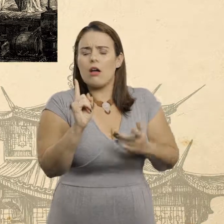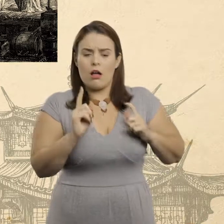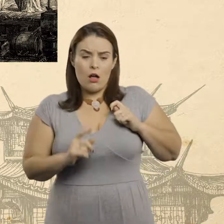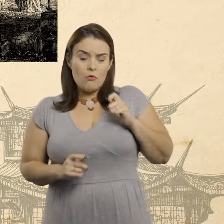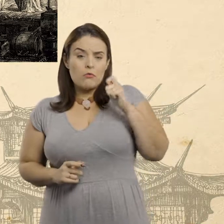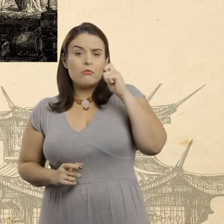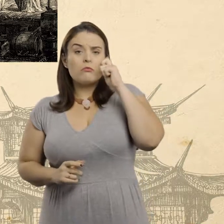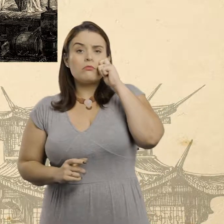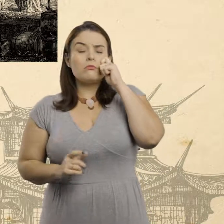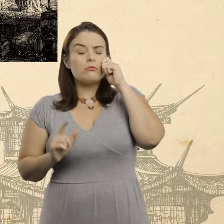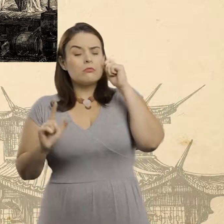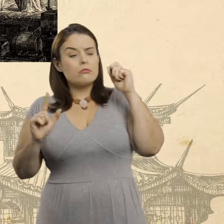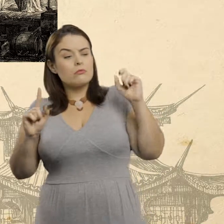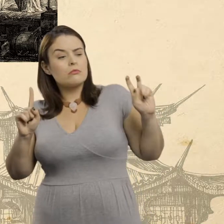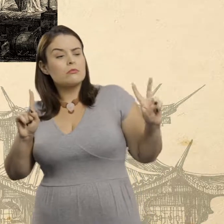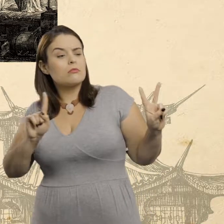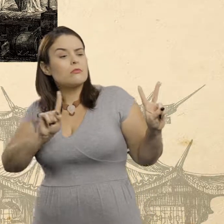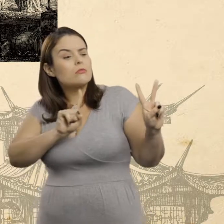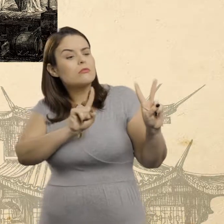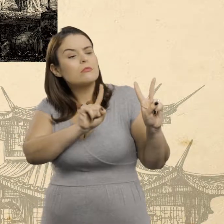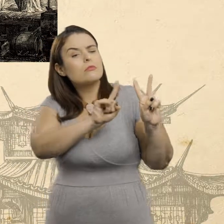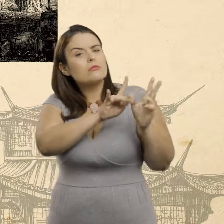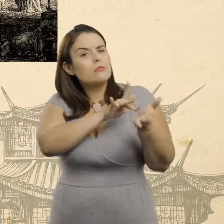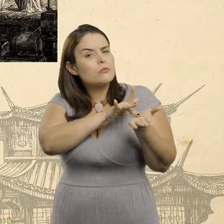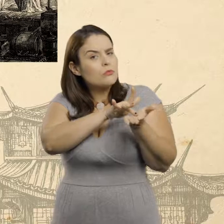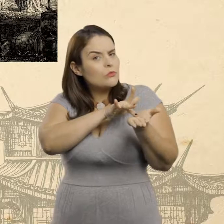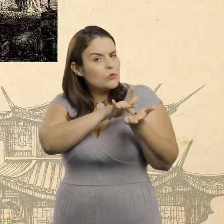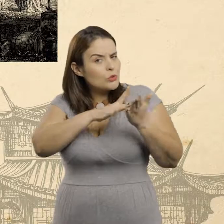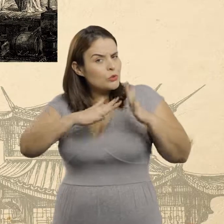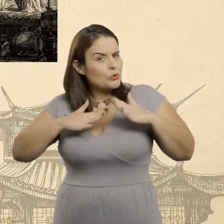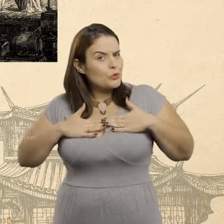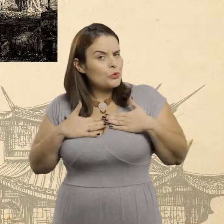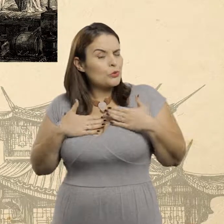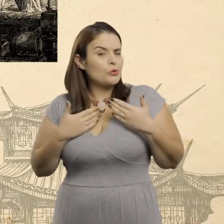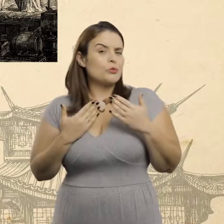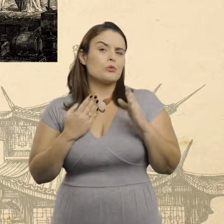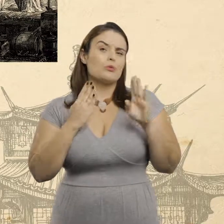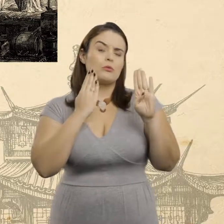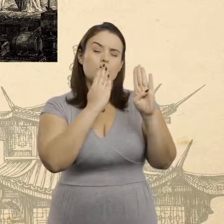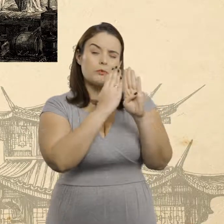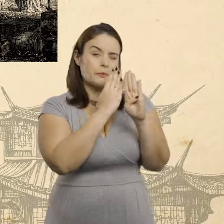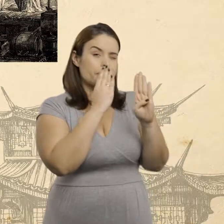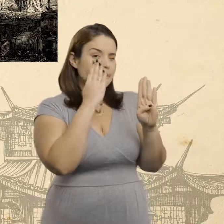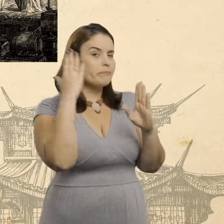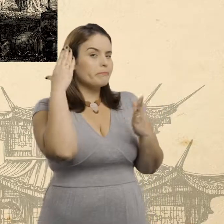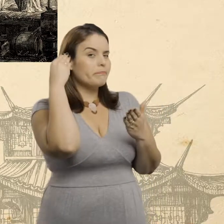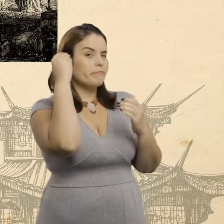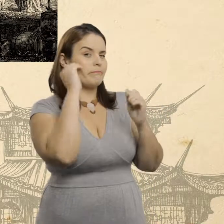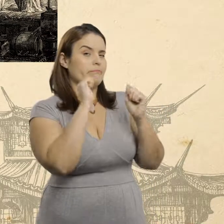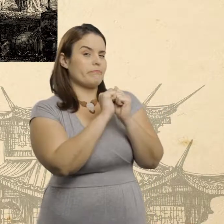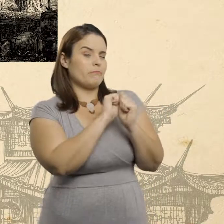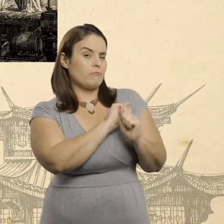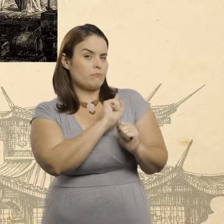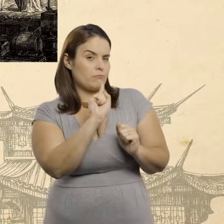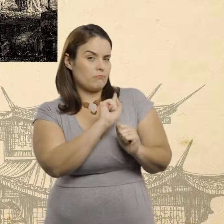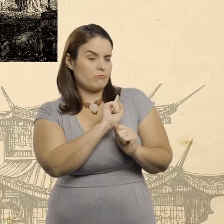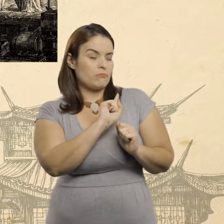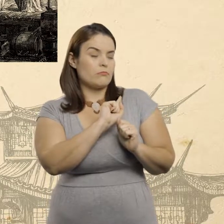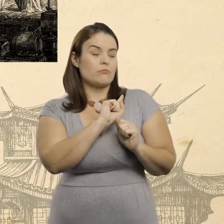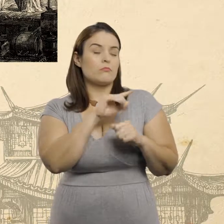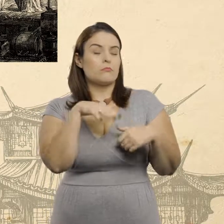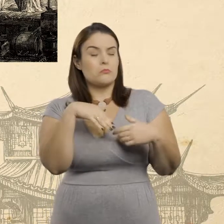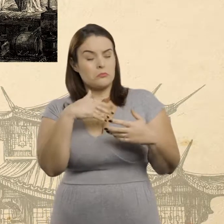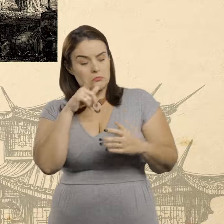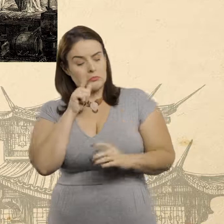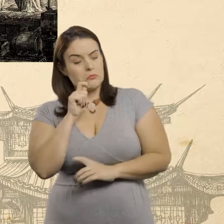O detetive Fix se aproximou do Sr. Fogg e fingiu levar um susto ao descobrir que Passepartout não estava com ele.